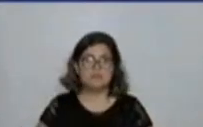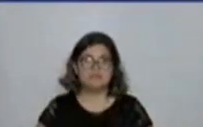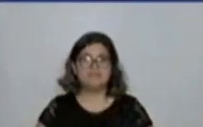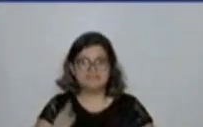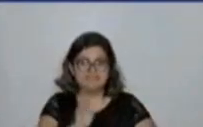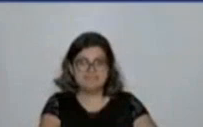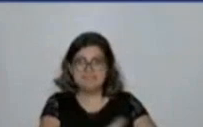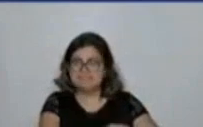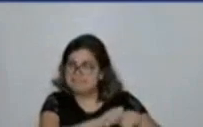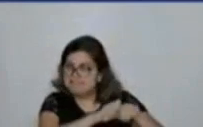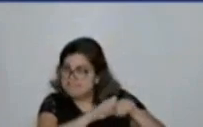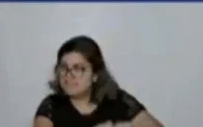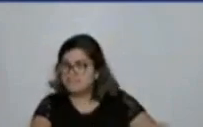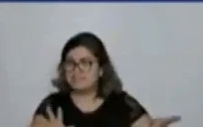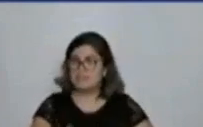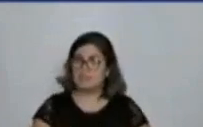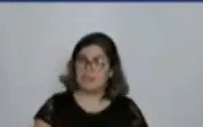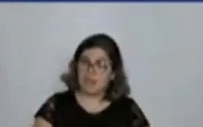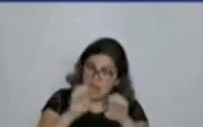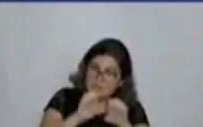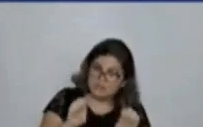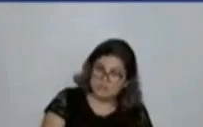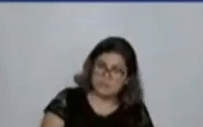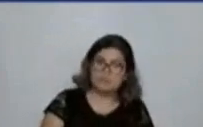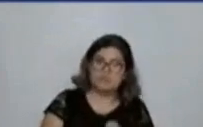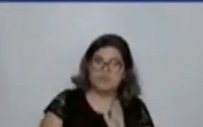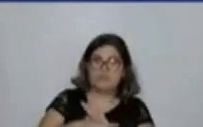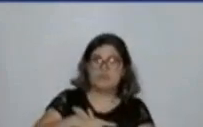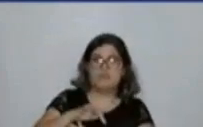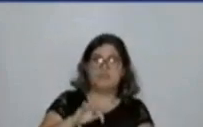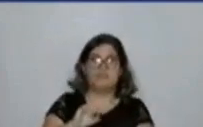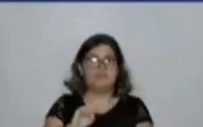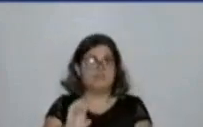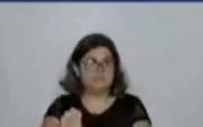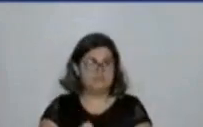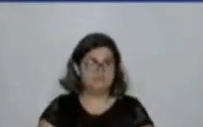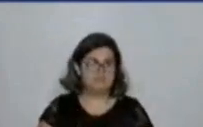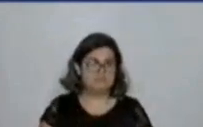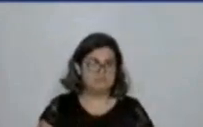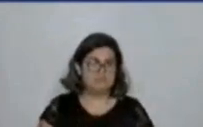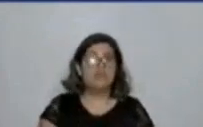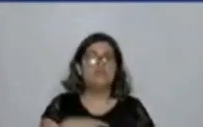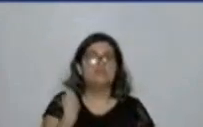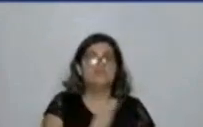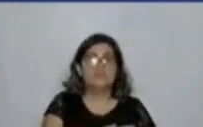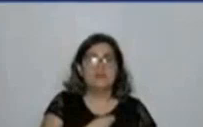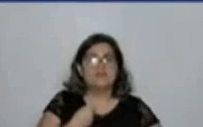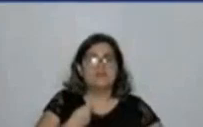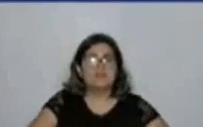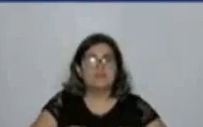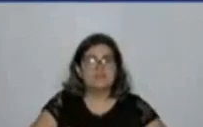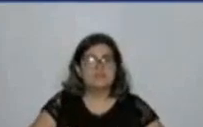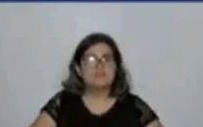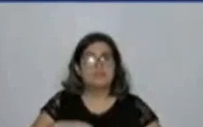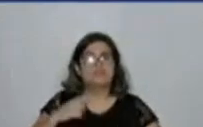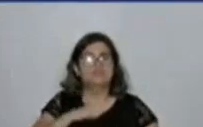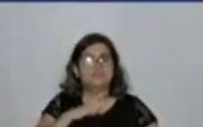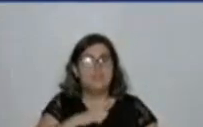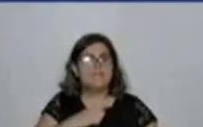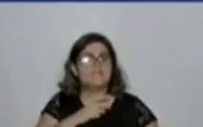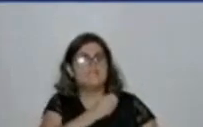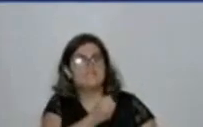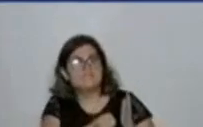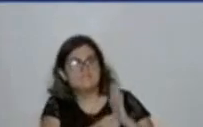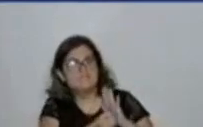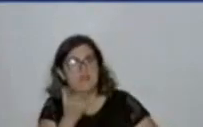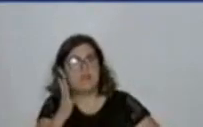A estrutura interna da TI, do Tribunal Superior Eleitoral. Tivemos que tomar uma série de providências de